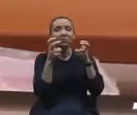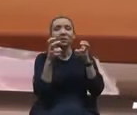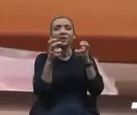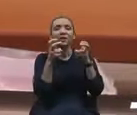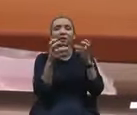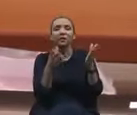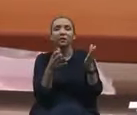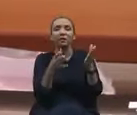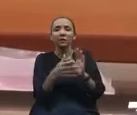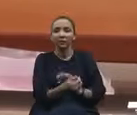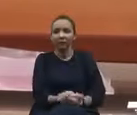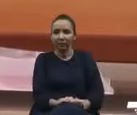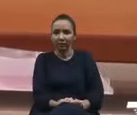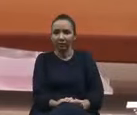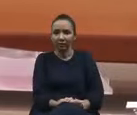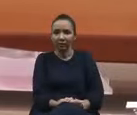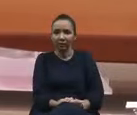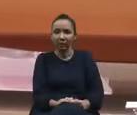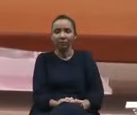ele